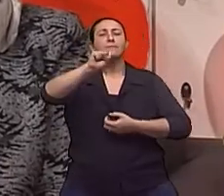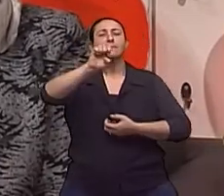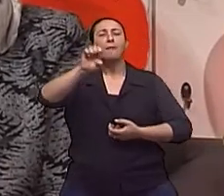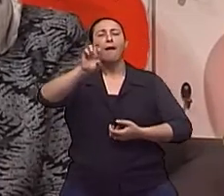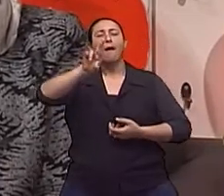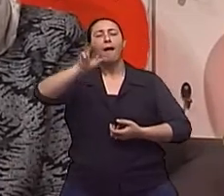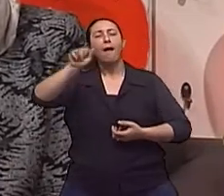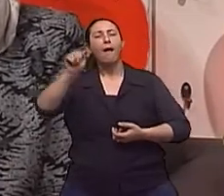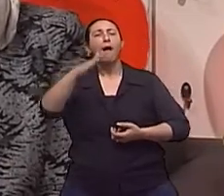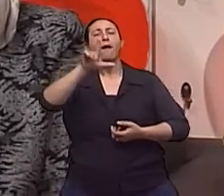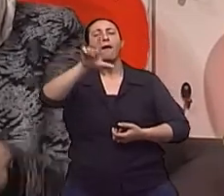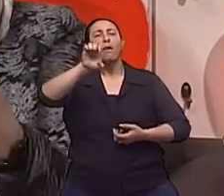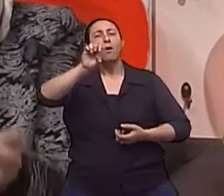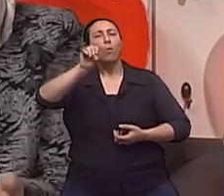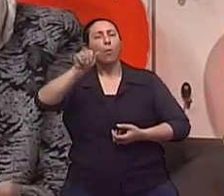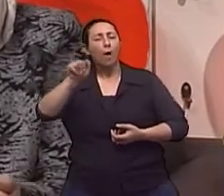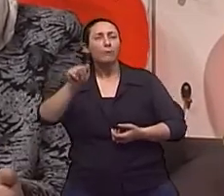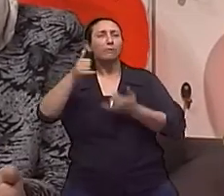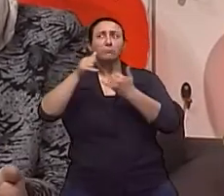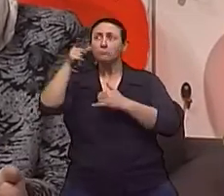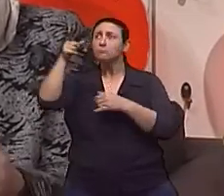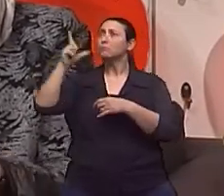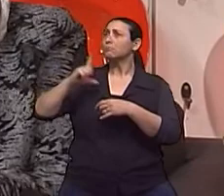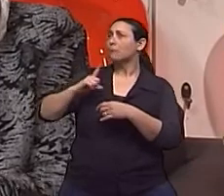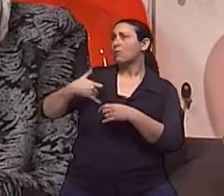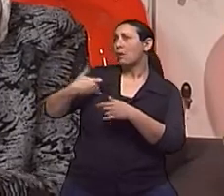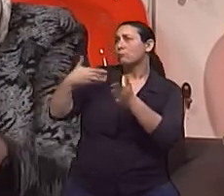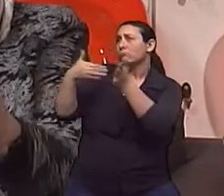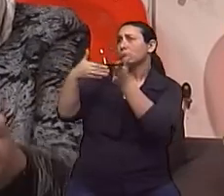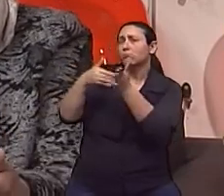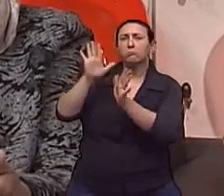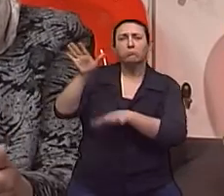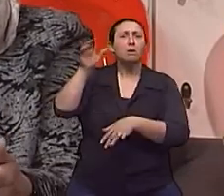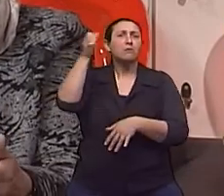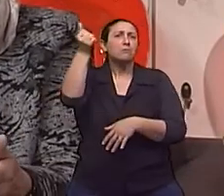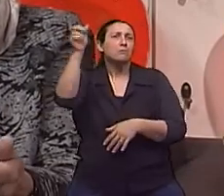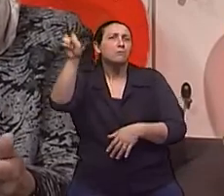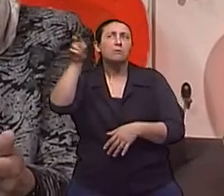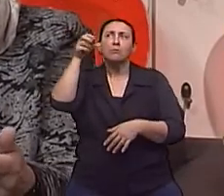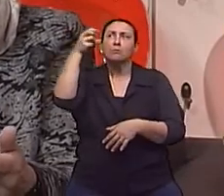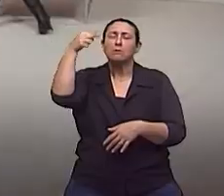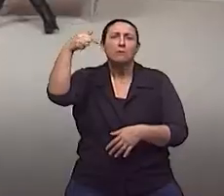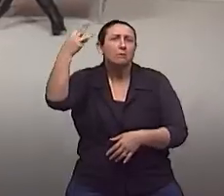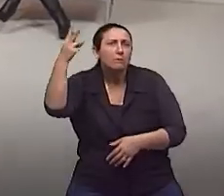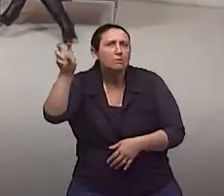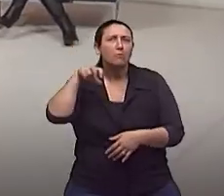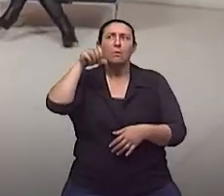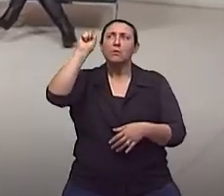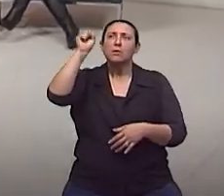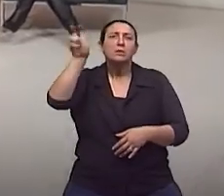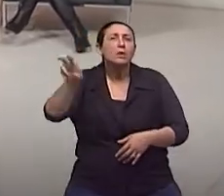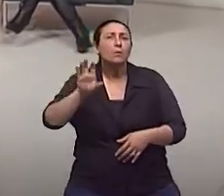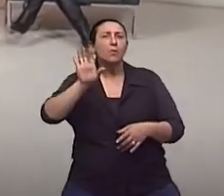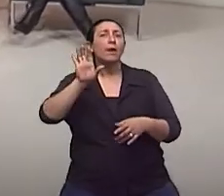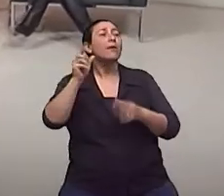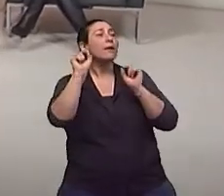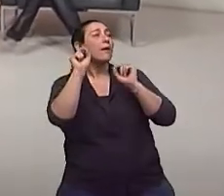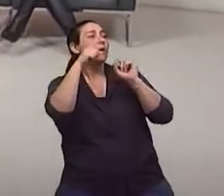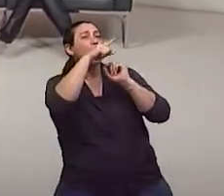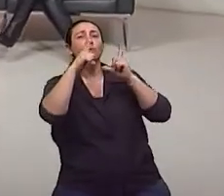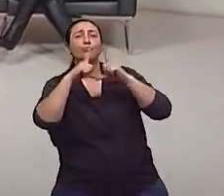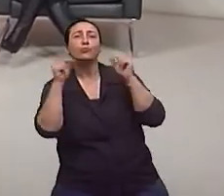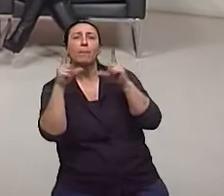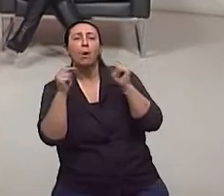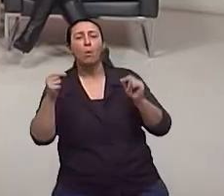vive até os 45 anos quem vive hoje no Japão a tendência são 86 anos para perder 2 x 2 lugares estilo de